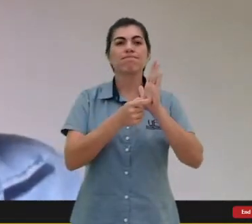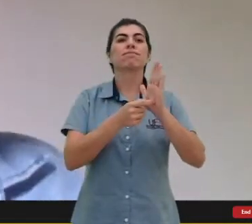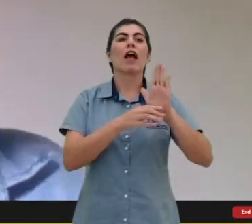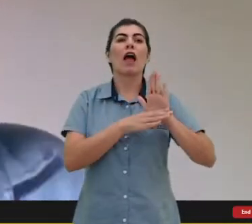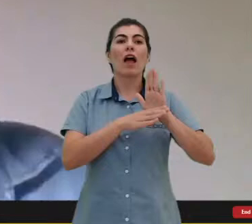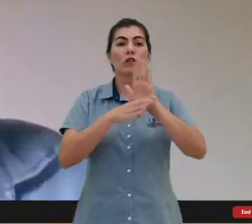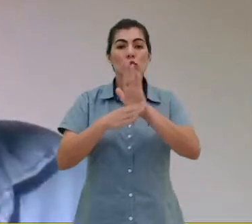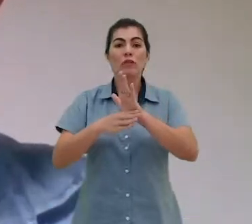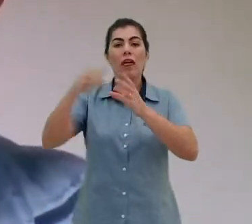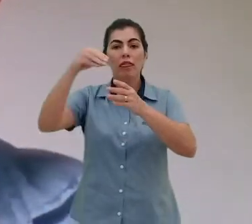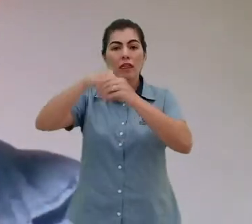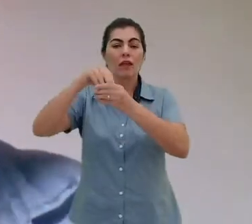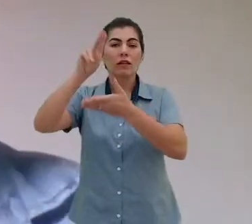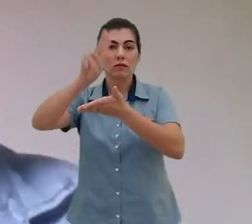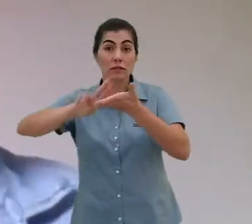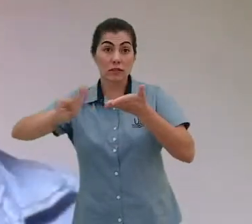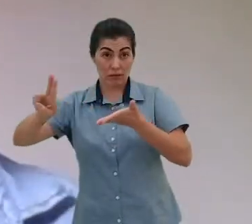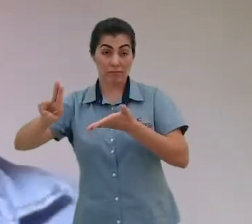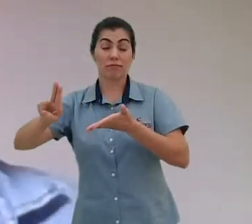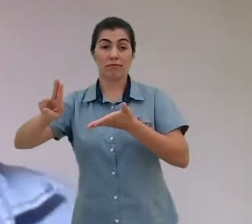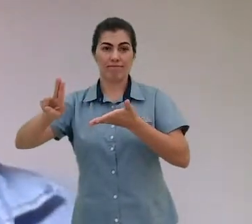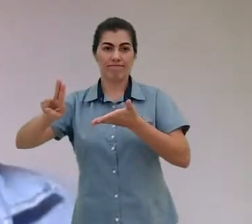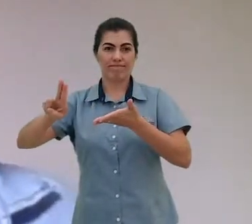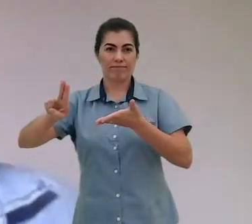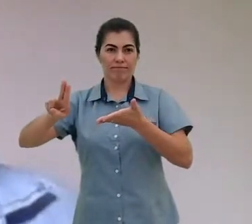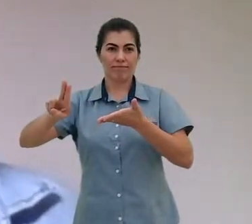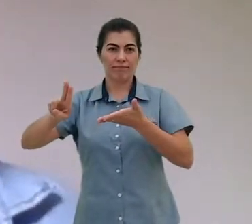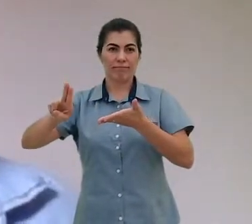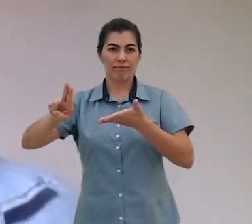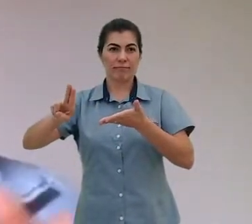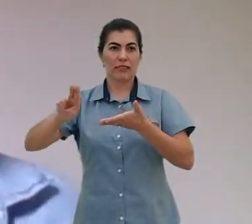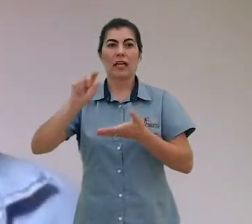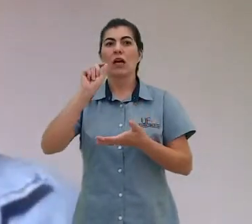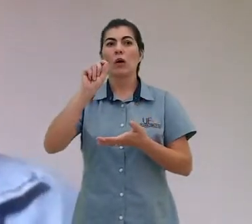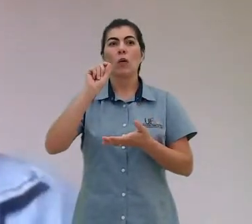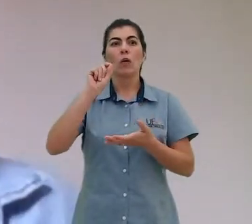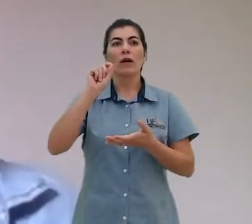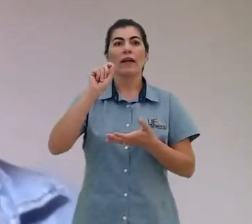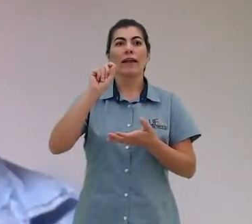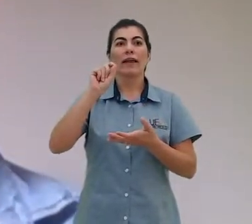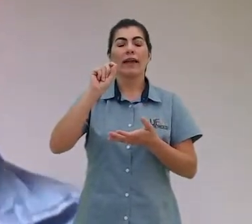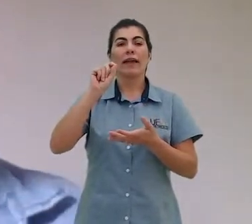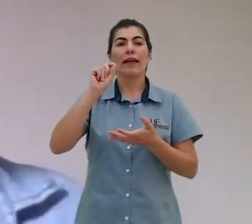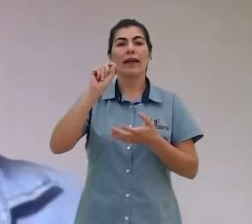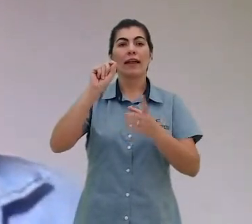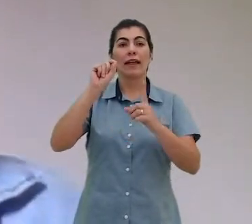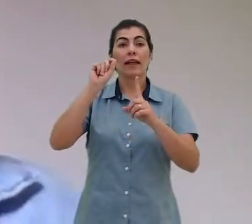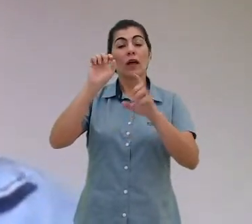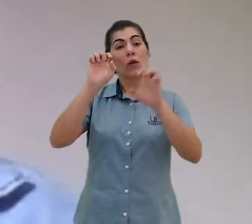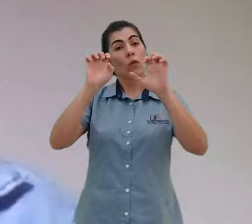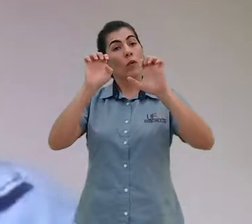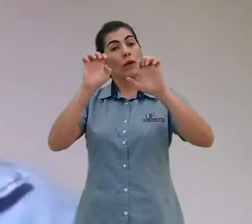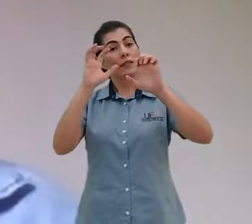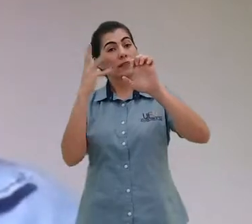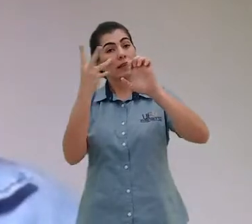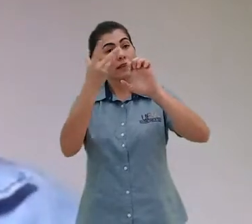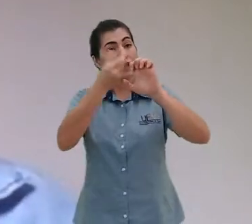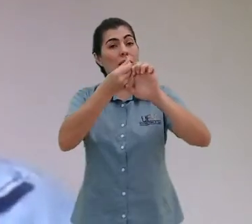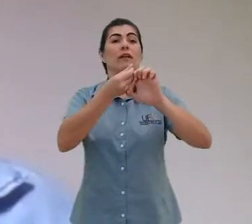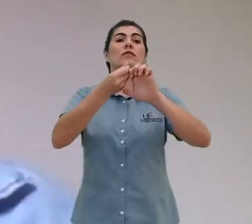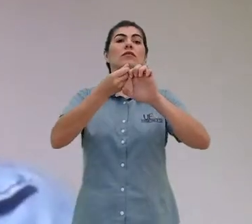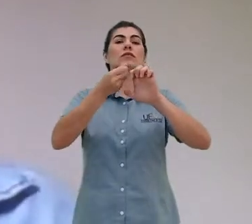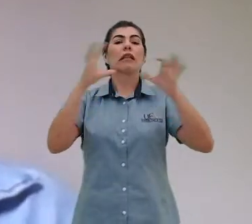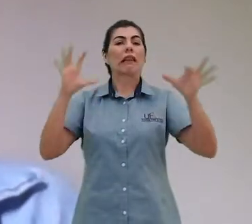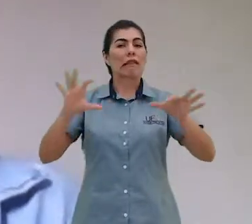as universidades? Aí eu acho que ela quer dizer, como eu sempre pergunto, a questão do estado da arte, né? Como estão as pesquisas